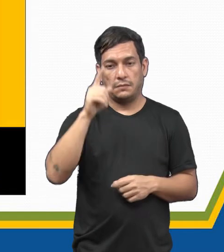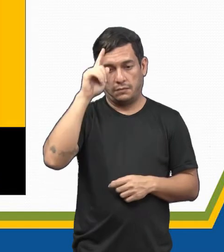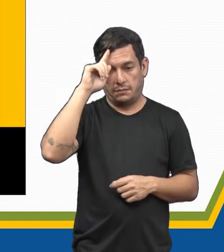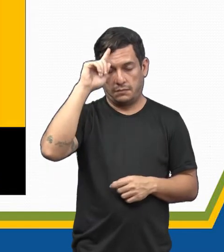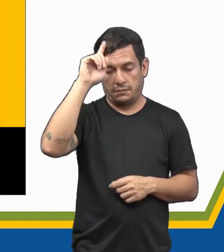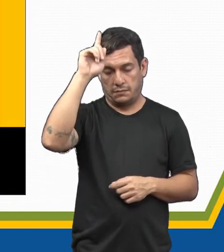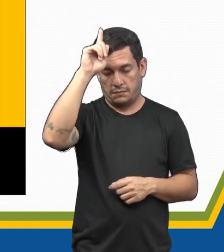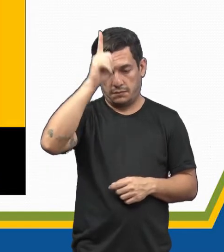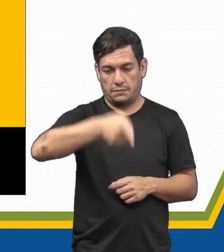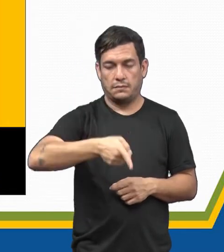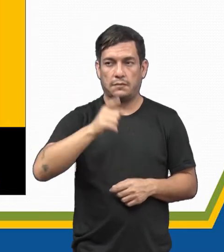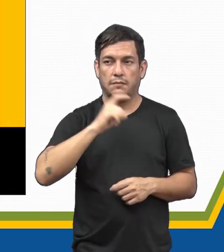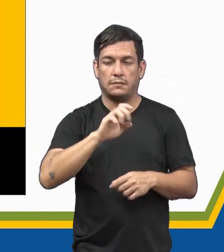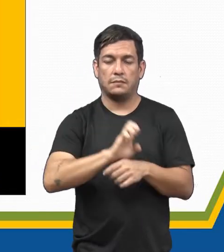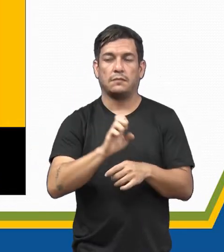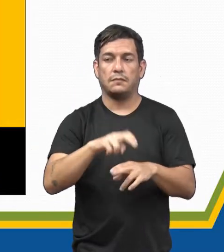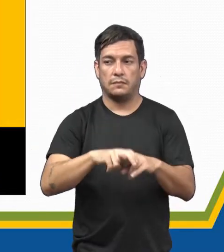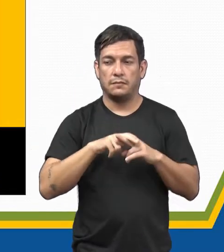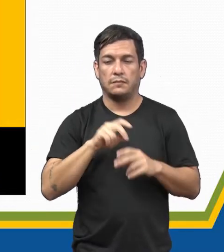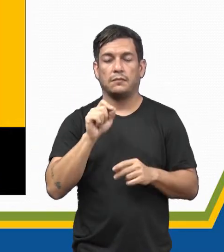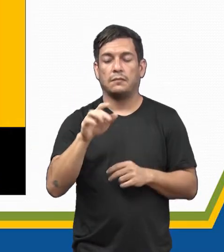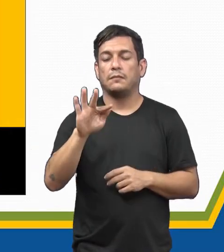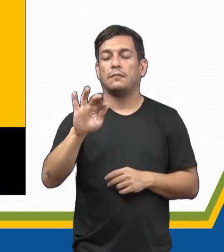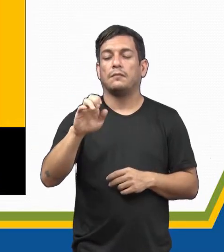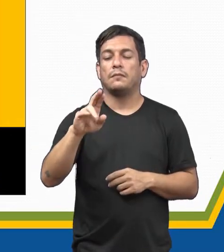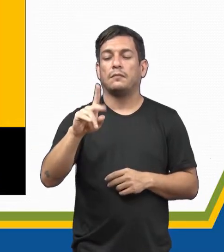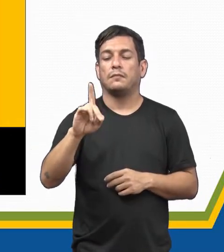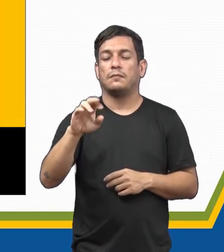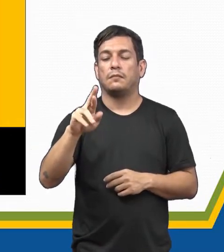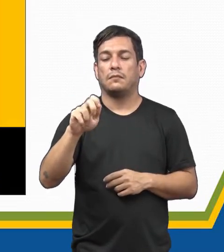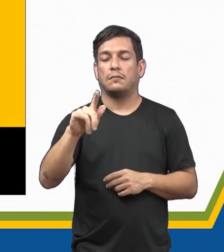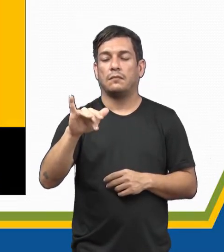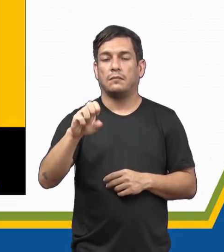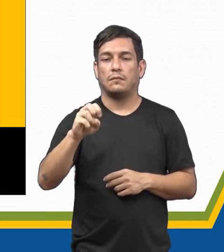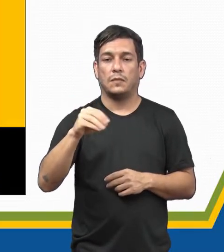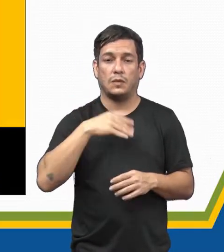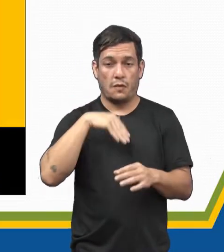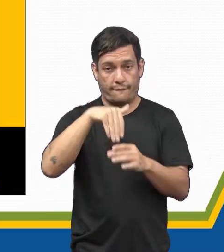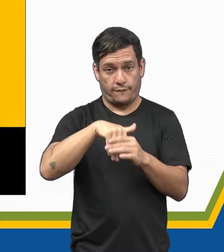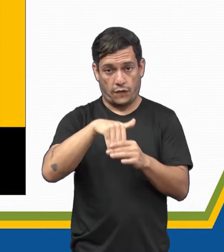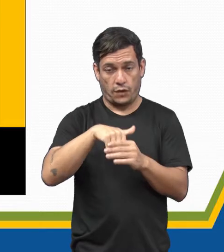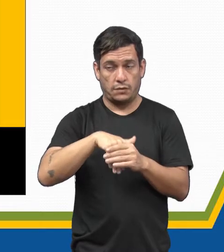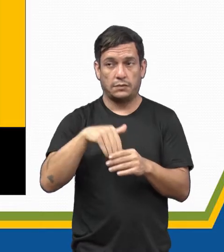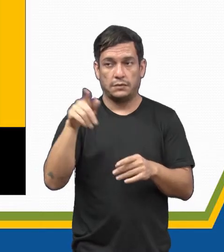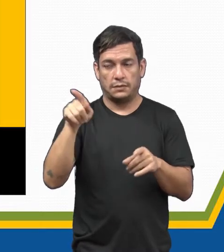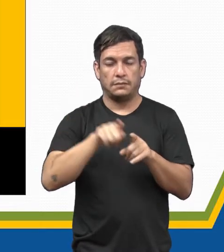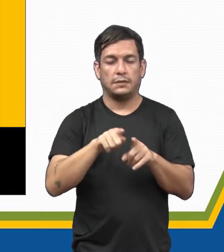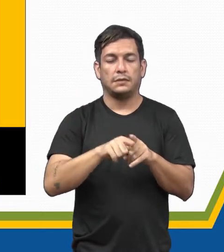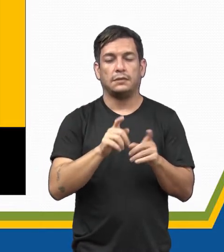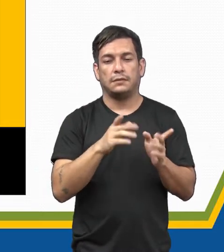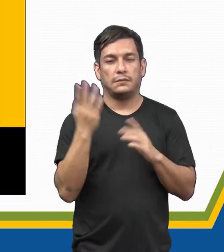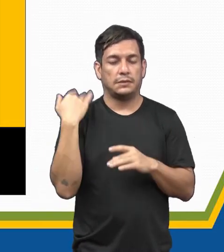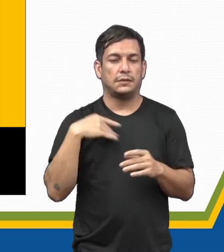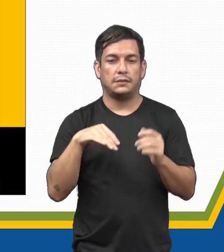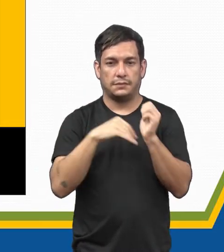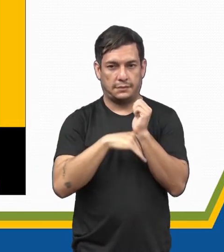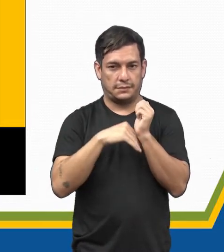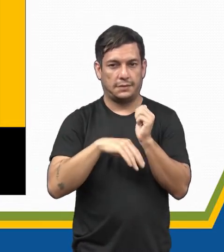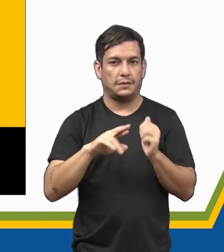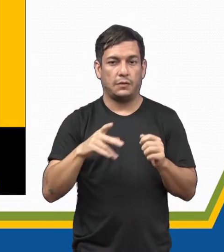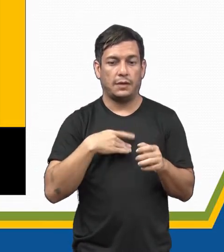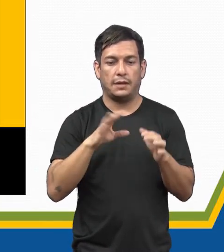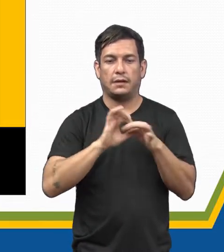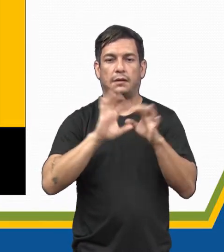dos estados, por isso a questão do federalismo. Né? O voto nessa época não era secreto, o voto